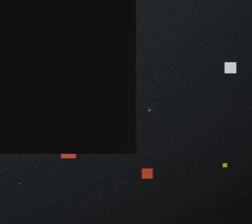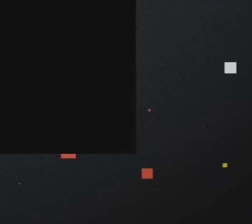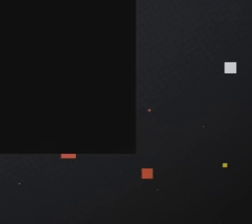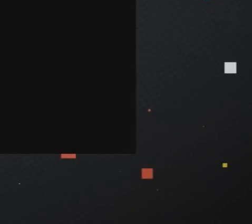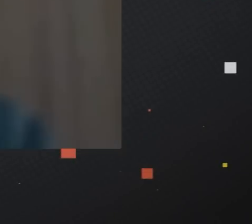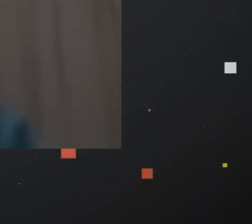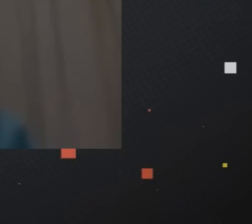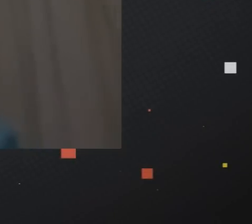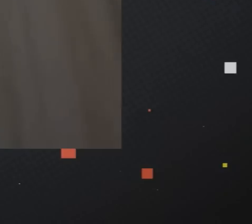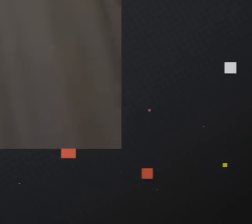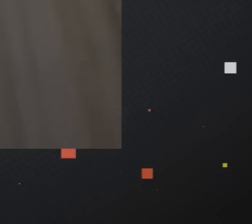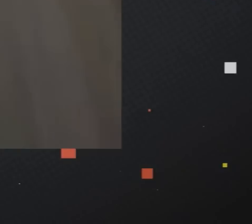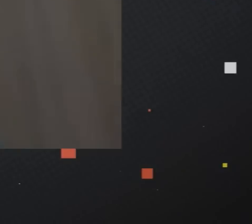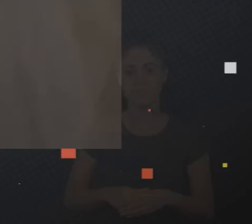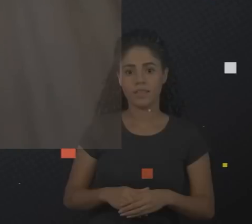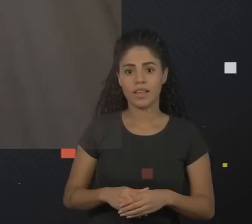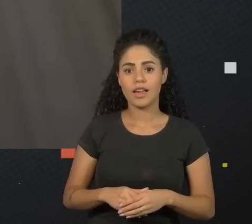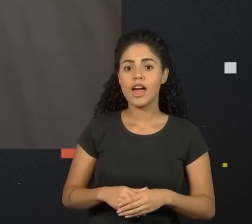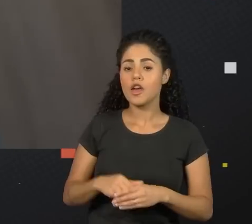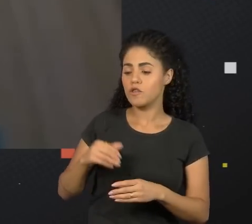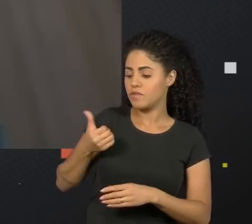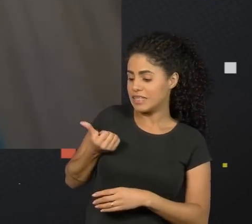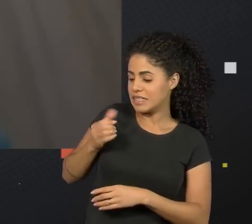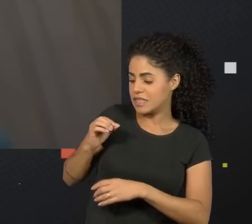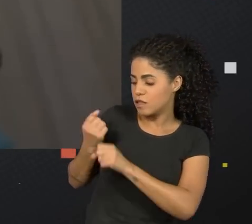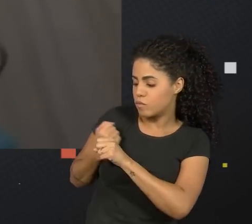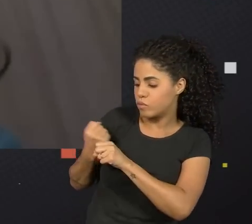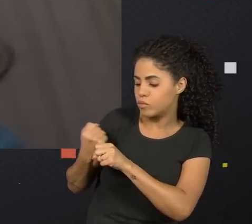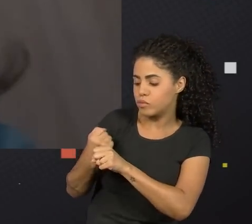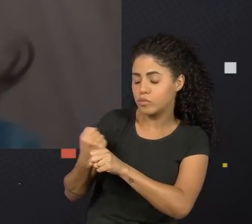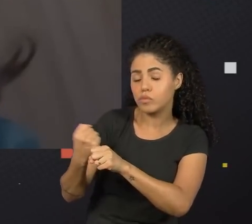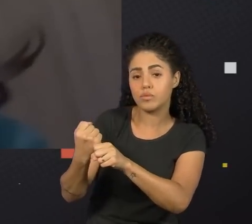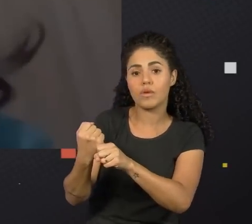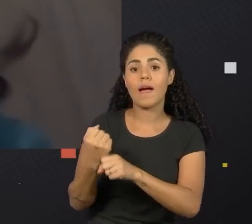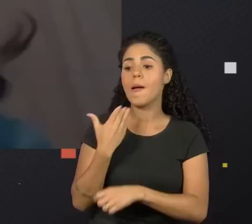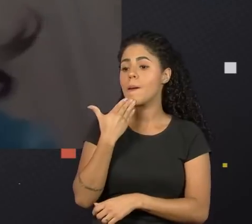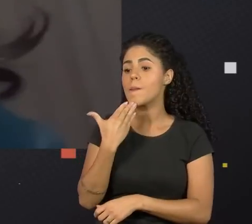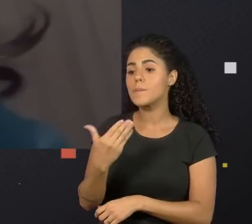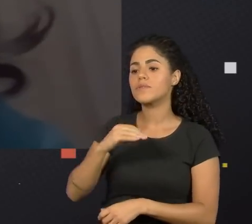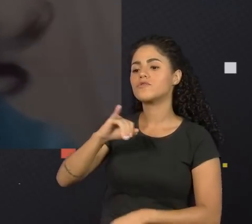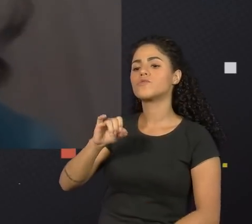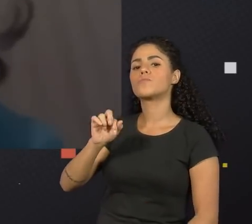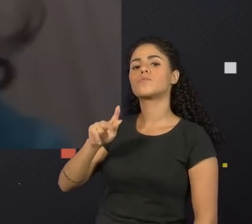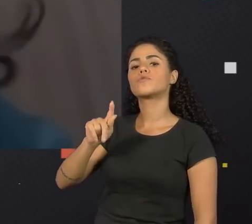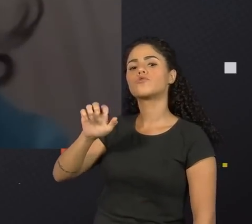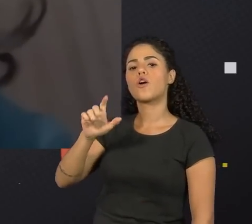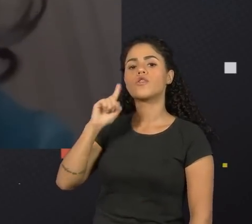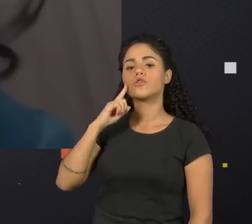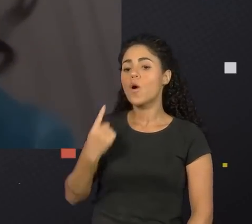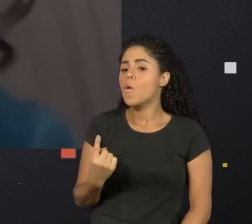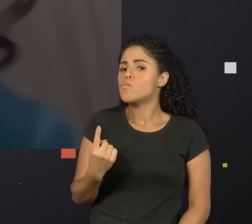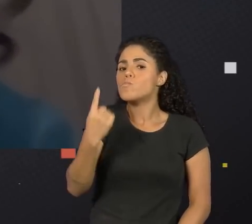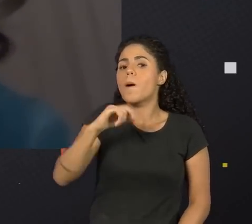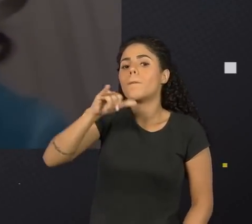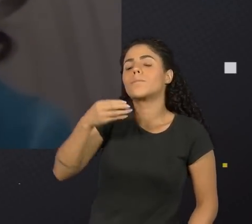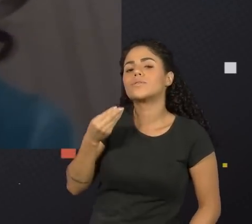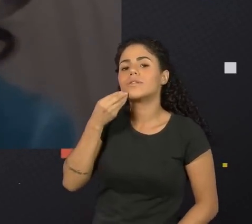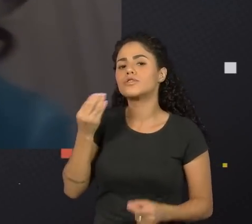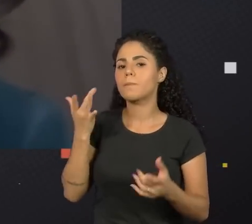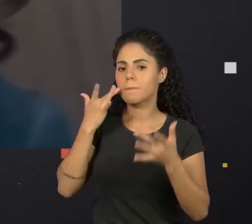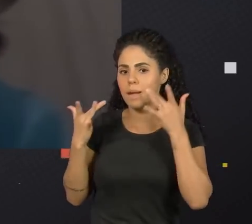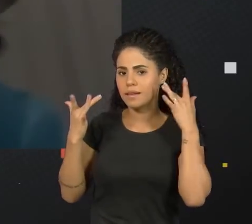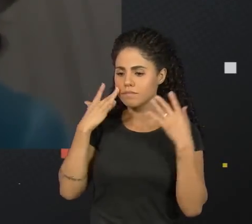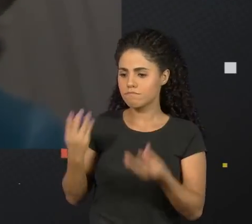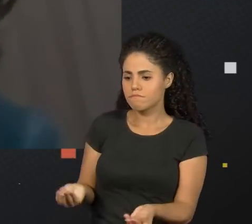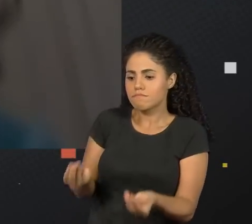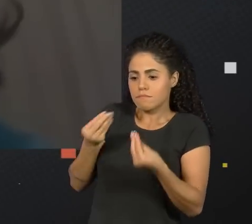Quando fiz 60 anos de carreira, eu pedi ao Fajala uma peça. Aí ele